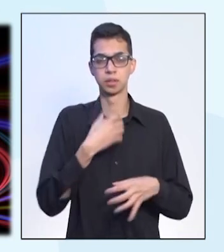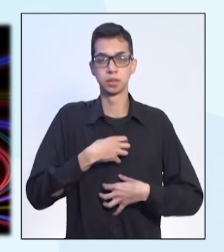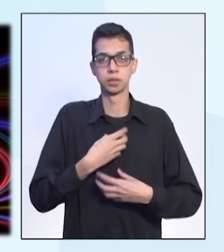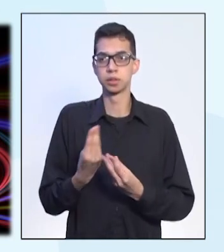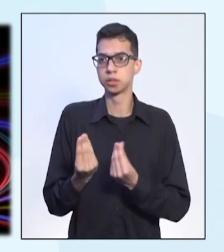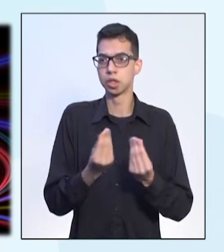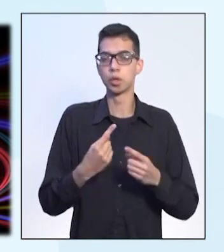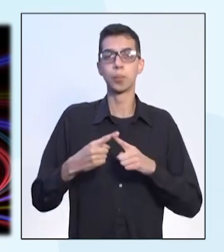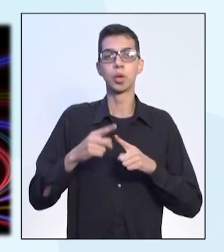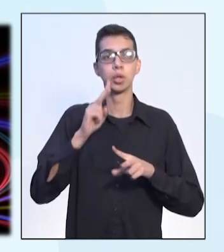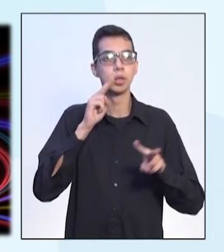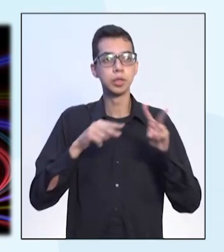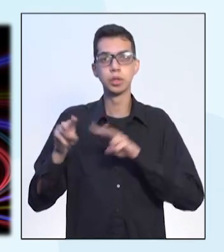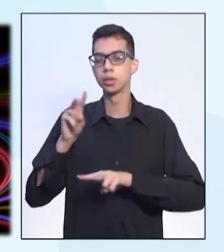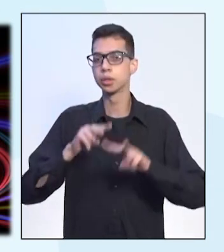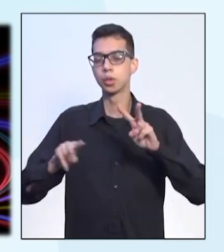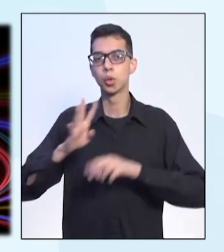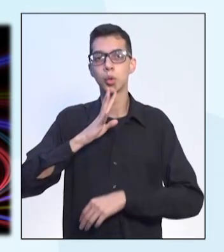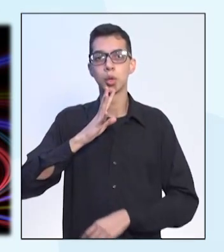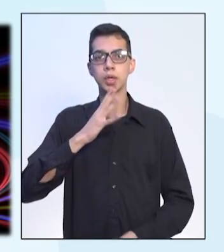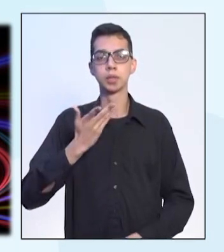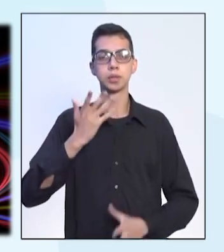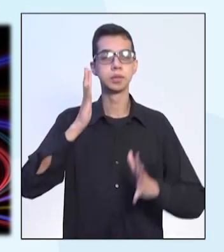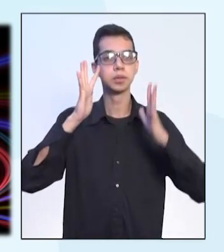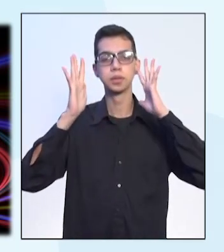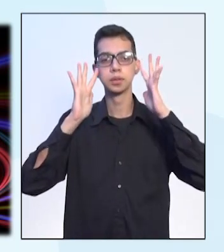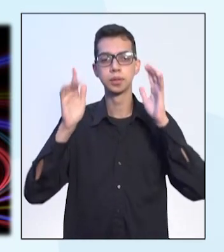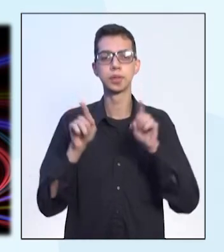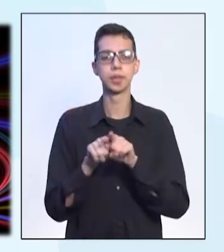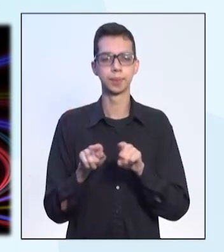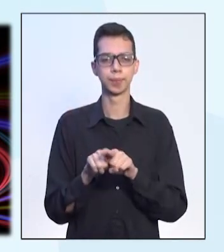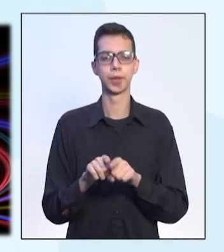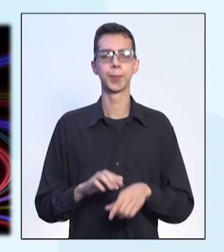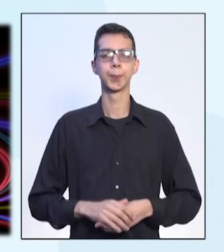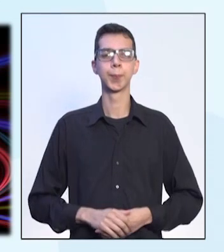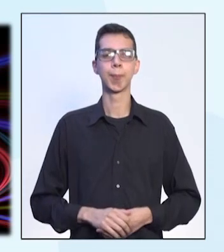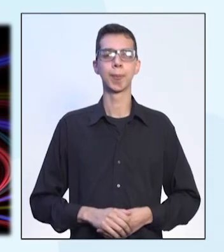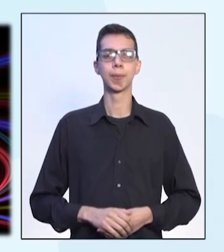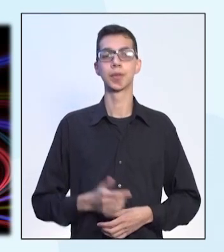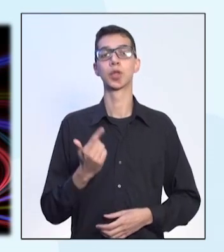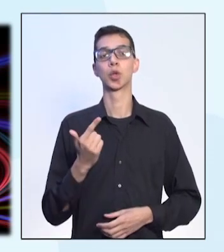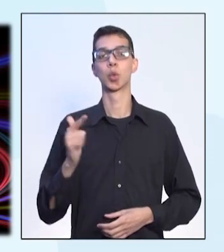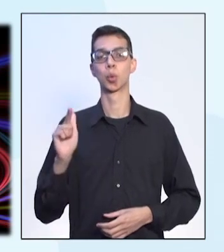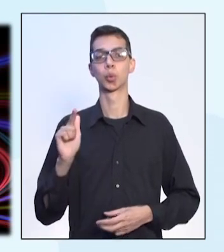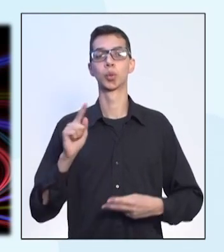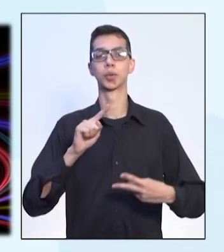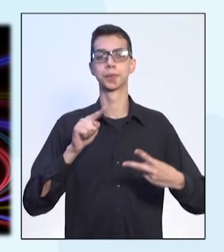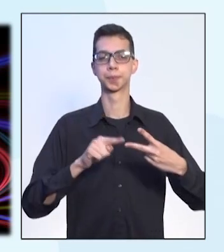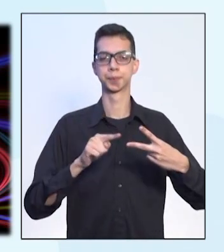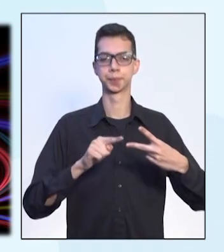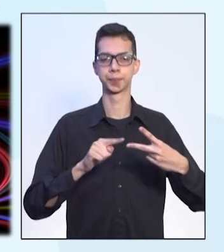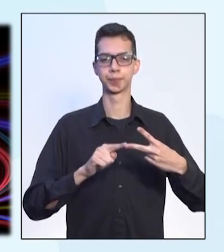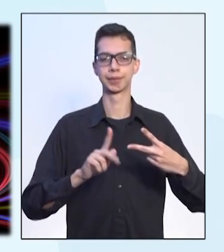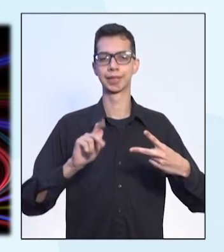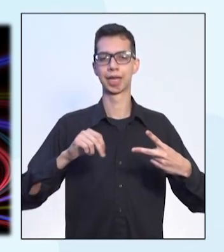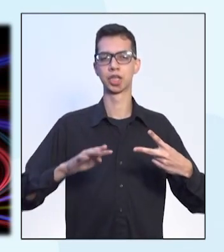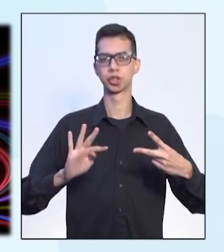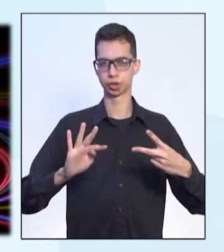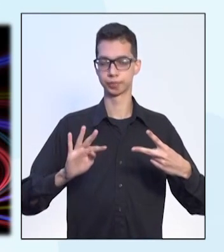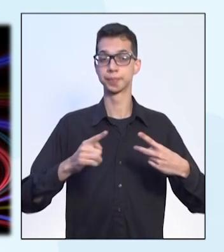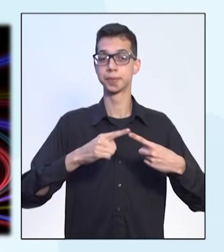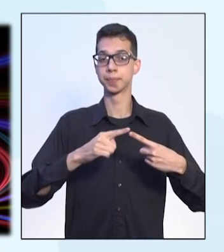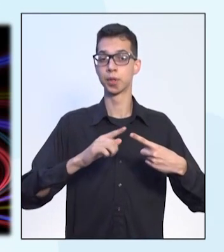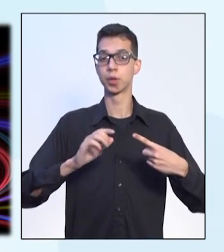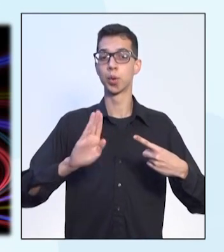é um campo de reflexão. E Kant, que traz a ideia da arte, da estética, melhor dizendo, como